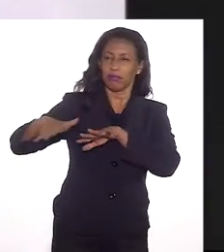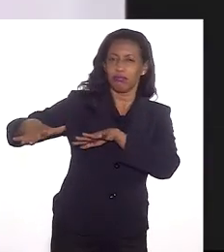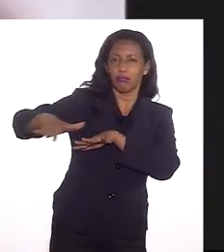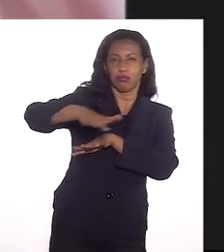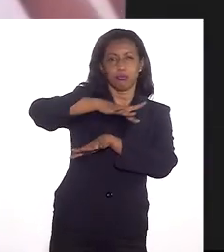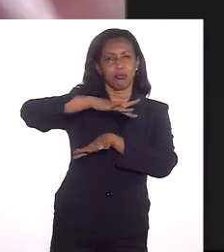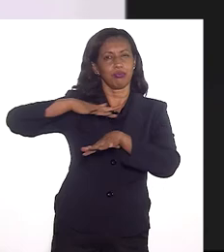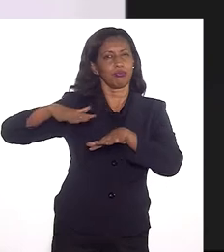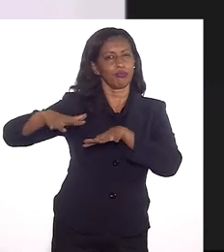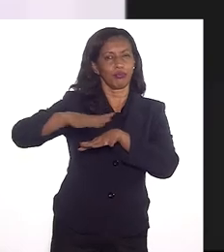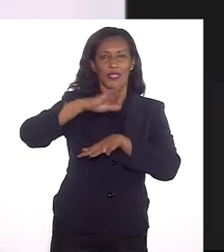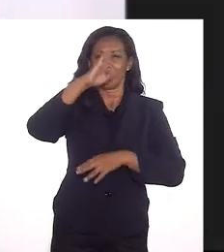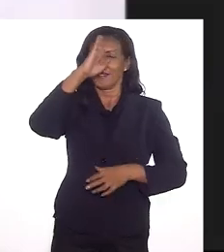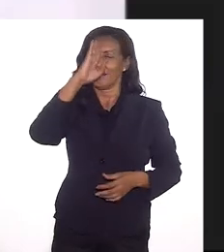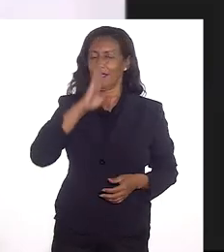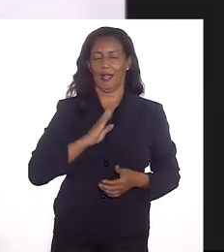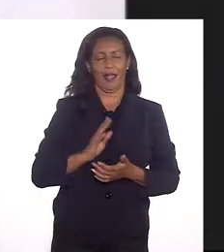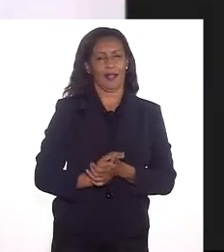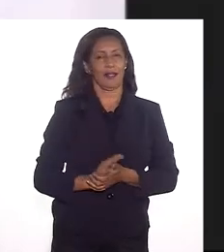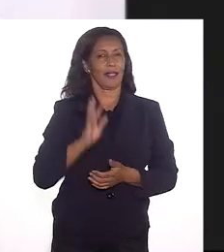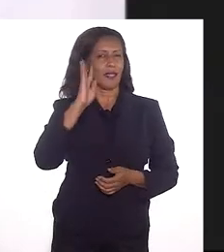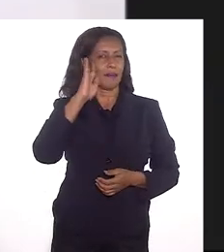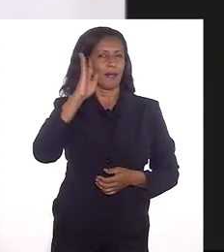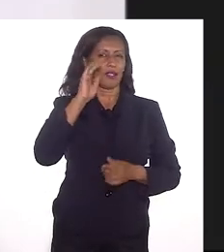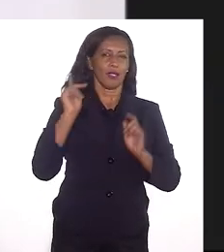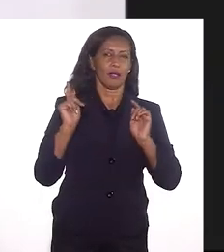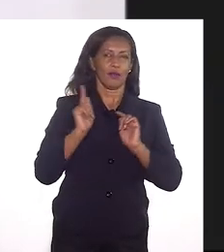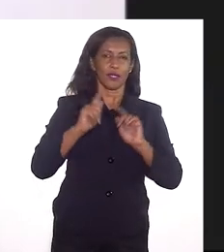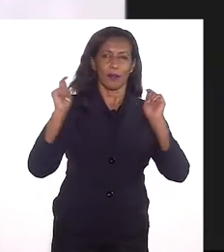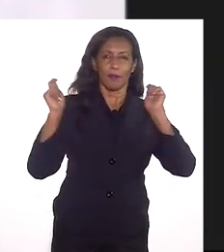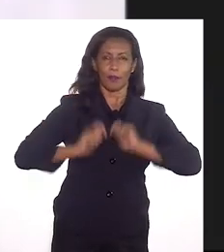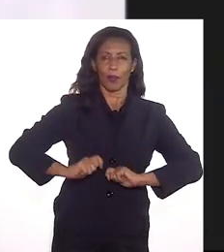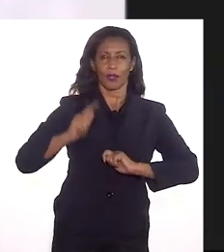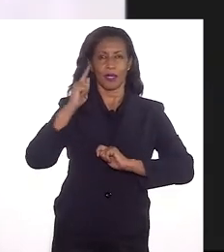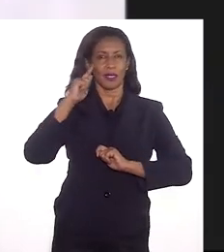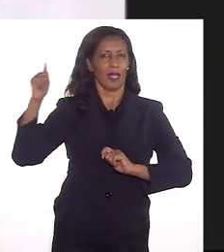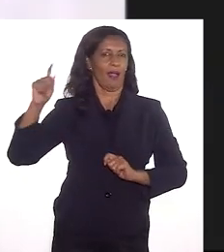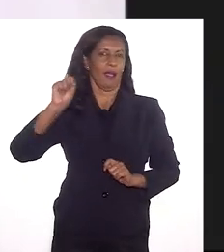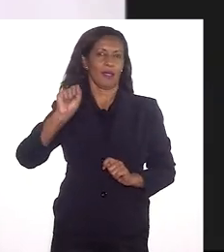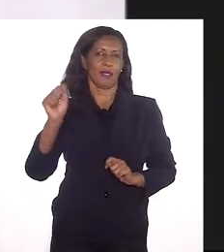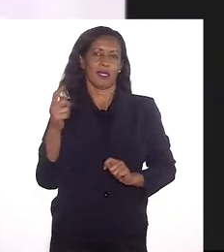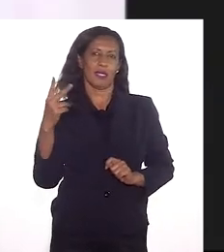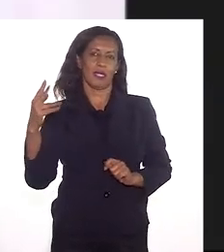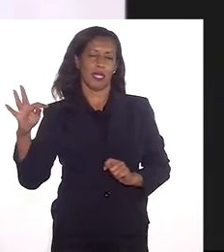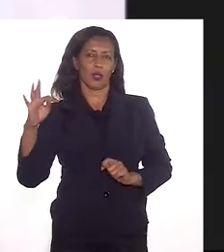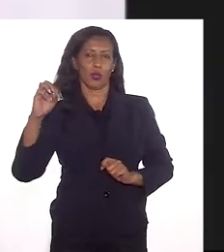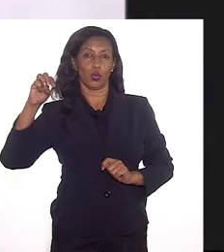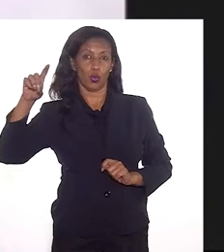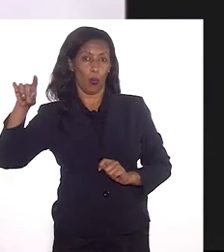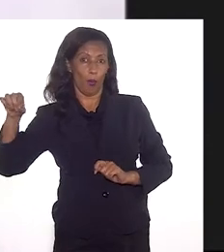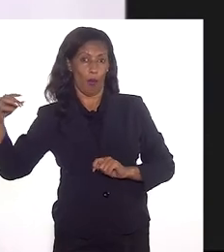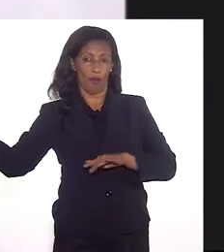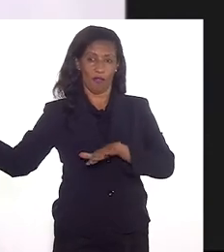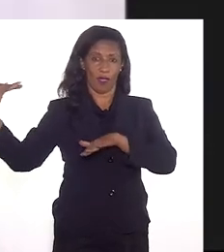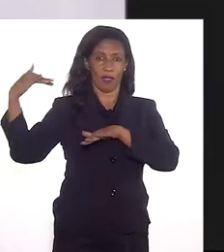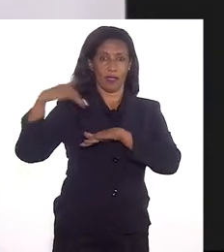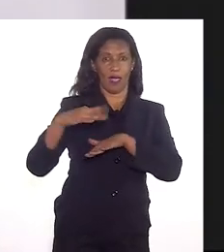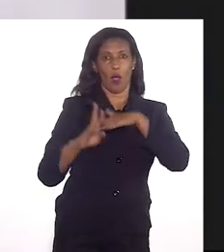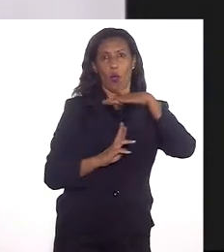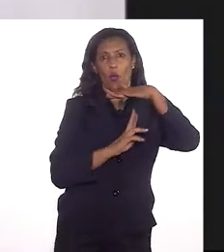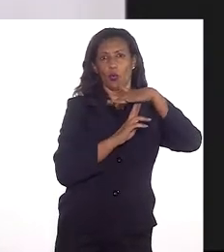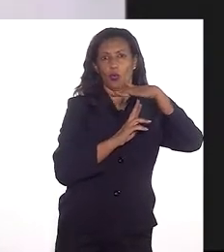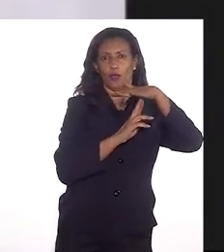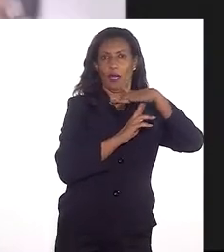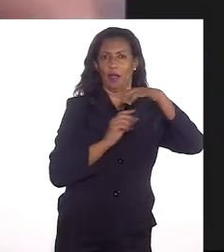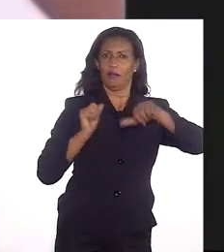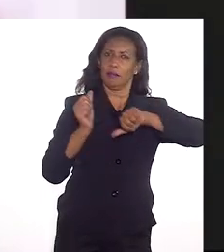dessa região sendo totalmente de graça, né? Então, imagina você poder sair lá do Santos Dumont e vir até a rodoviária de